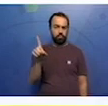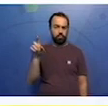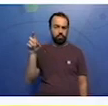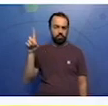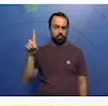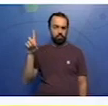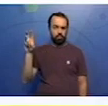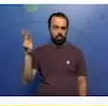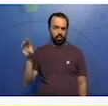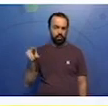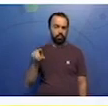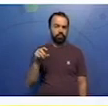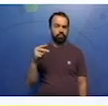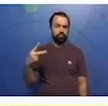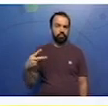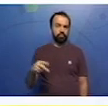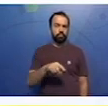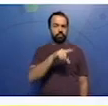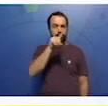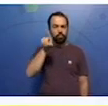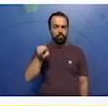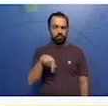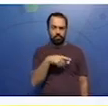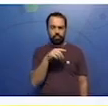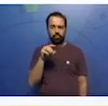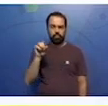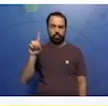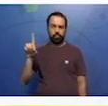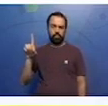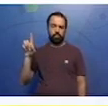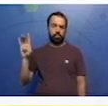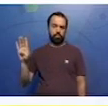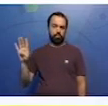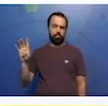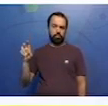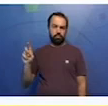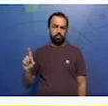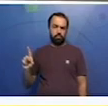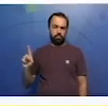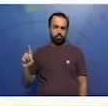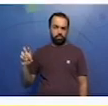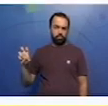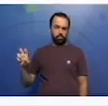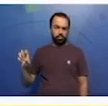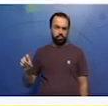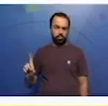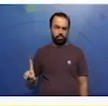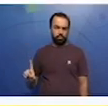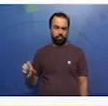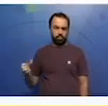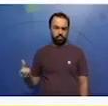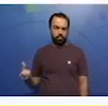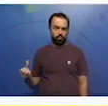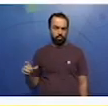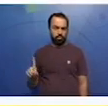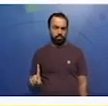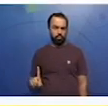a fazer a segunda volta completa. 14, 15,